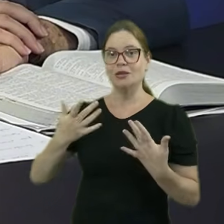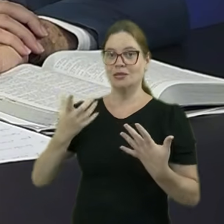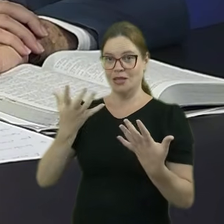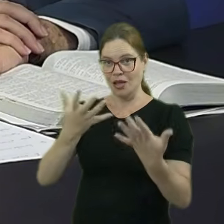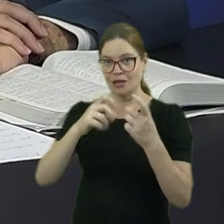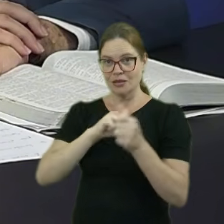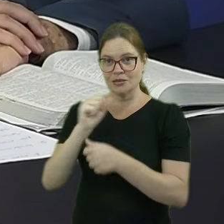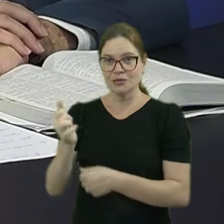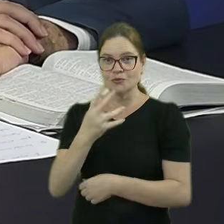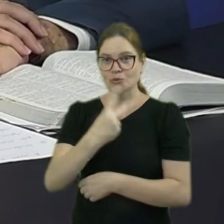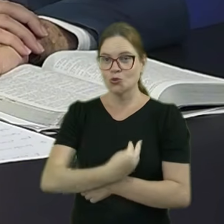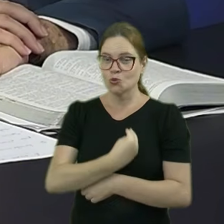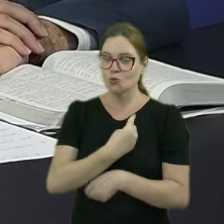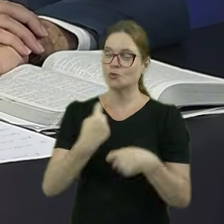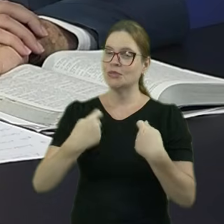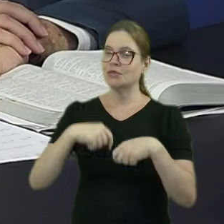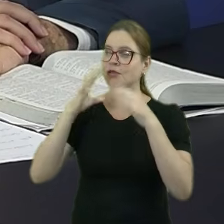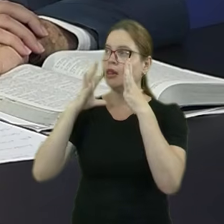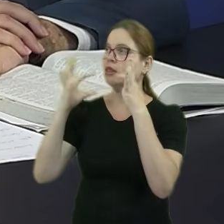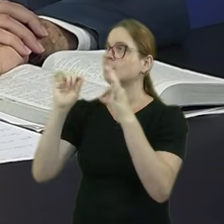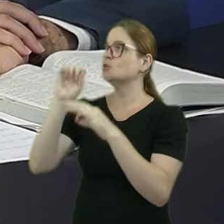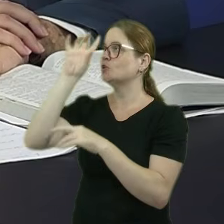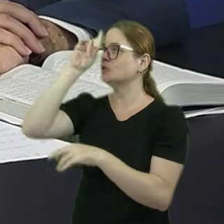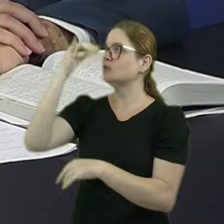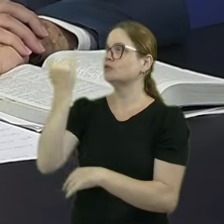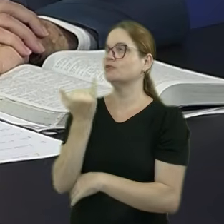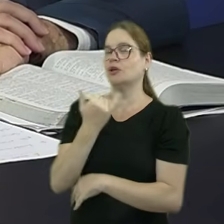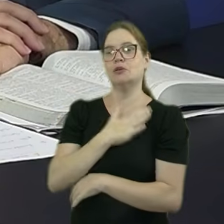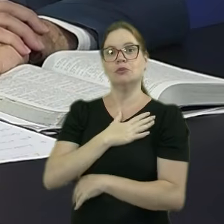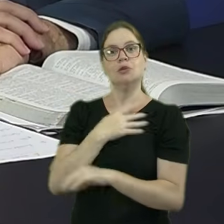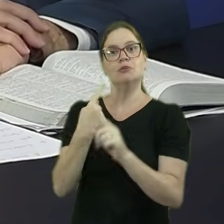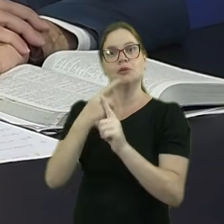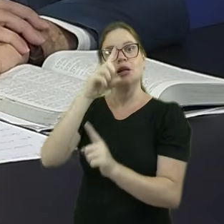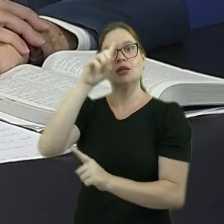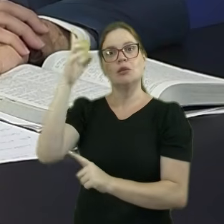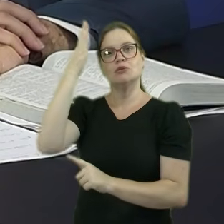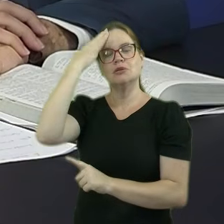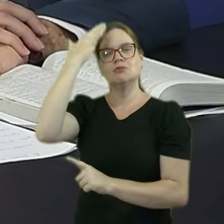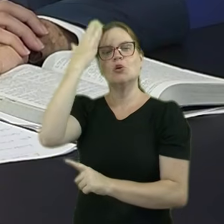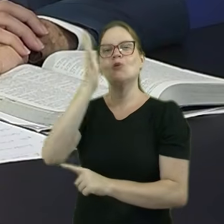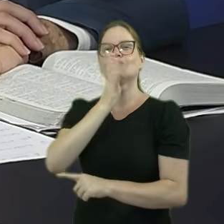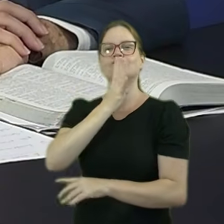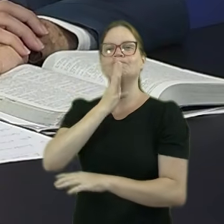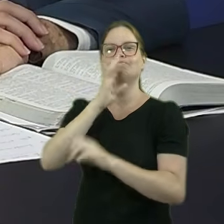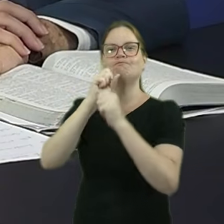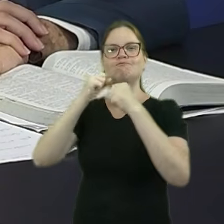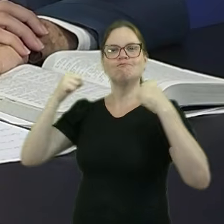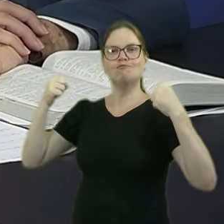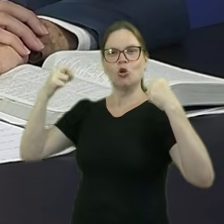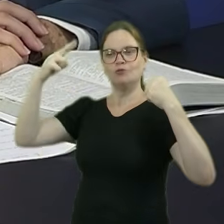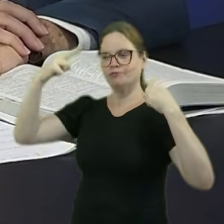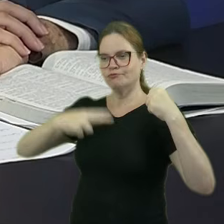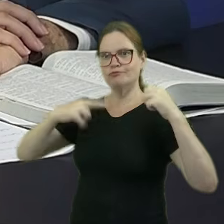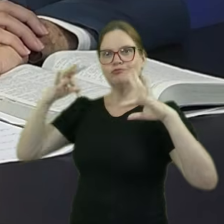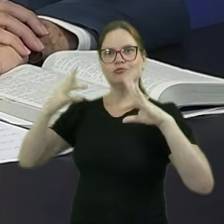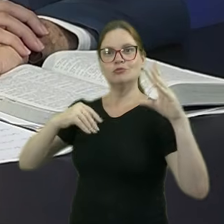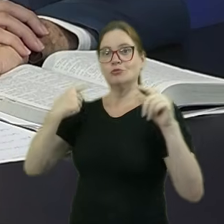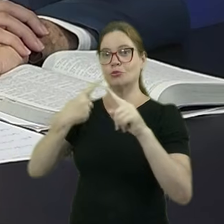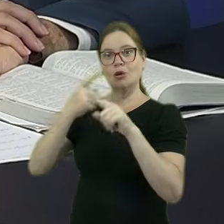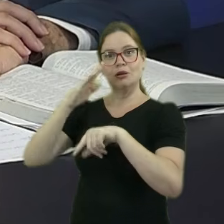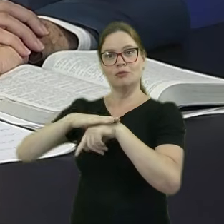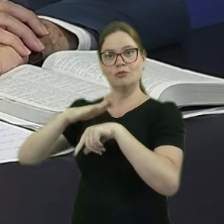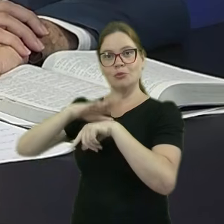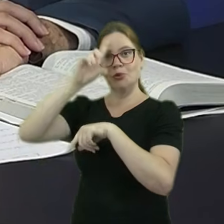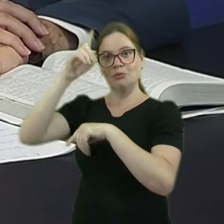voz de Deus. Ele conhece toda a nossa essência, porque foi Ele que nos criou. Se